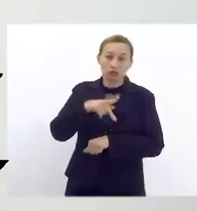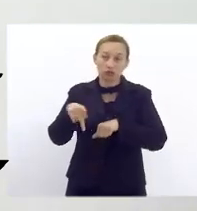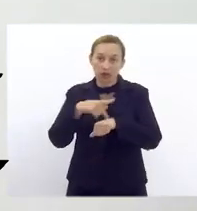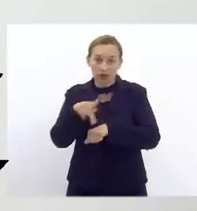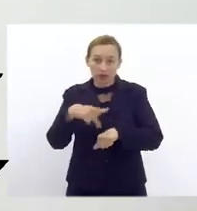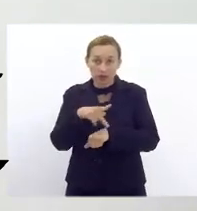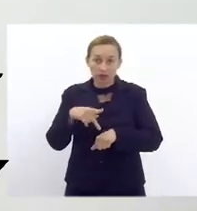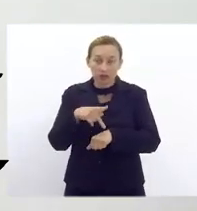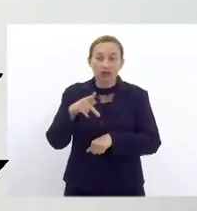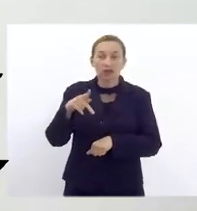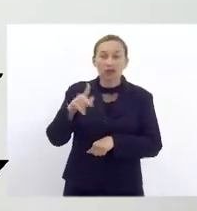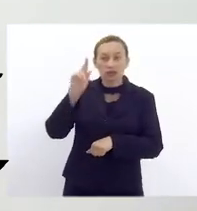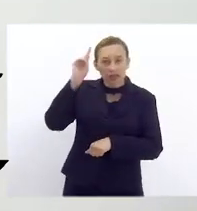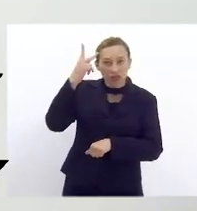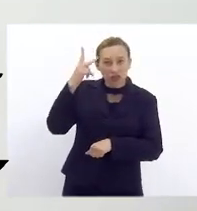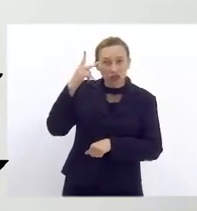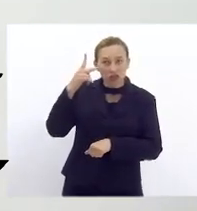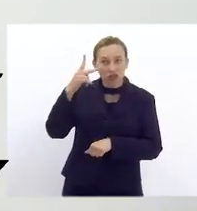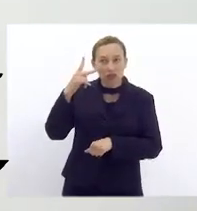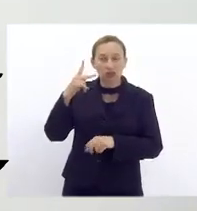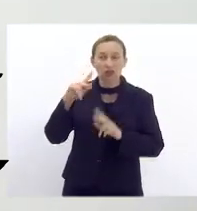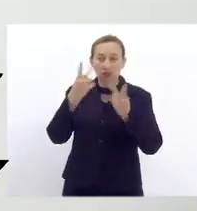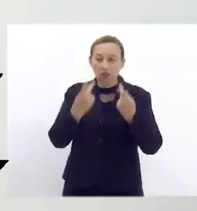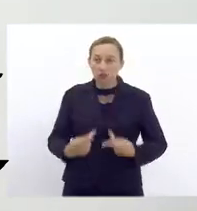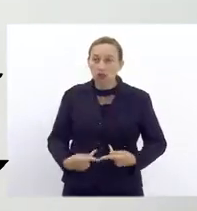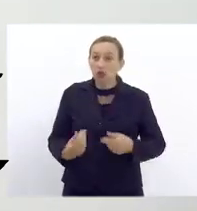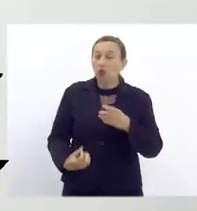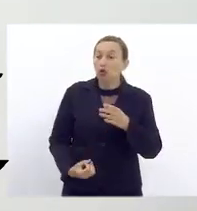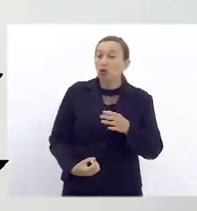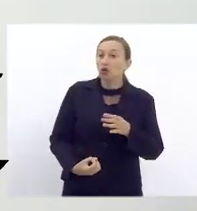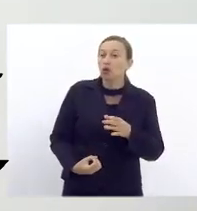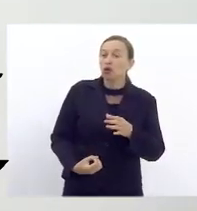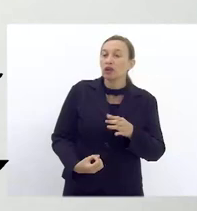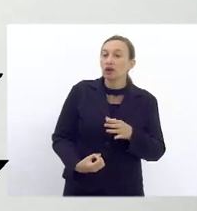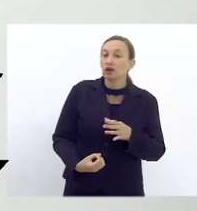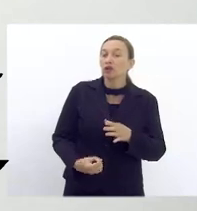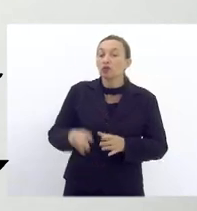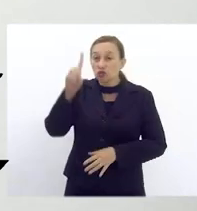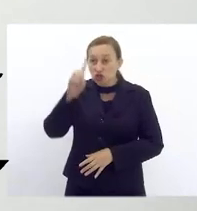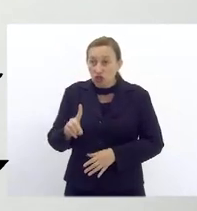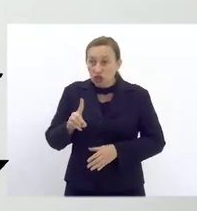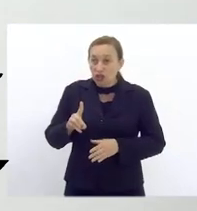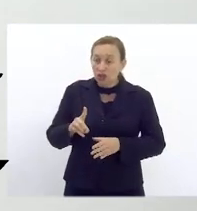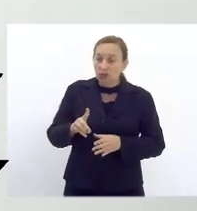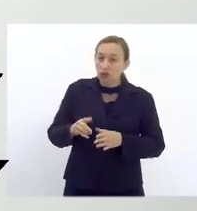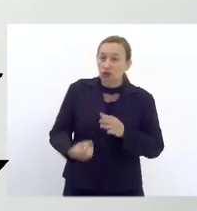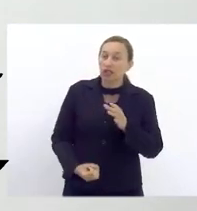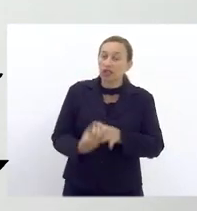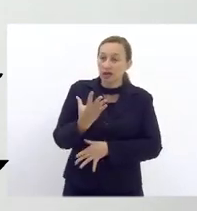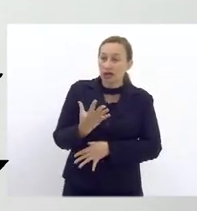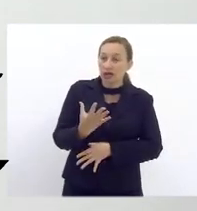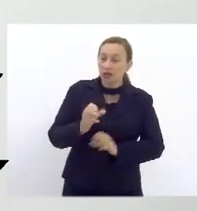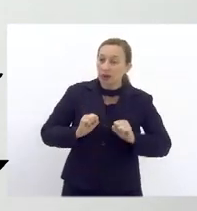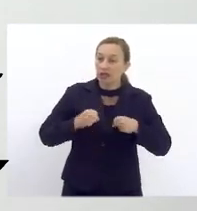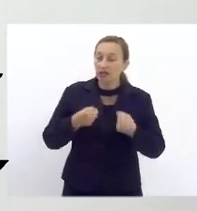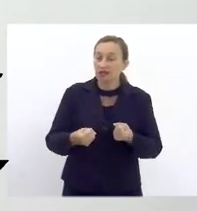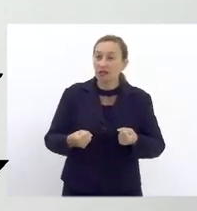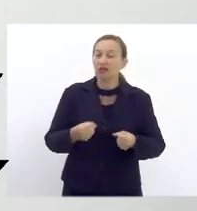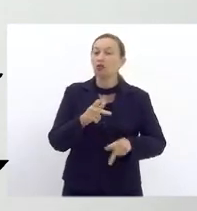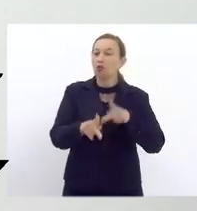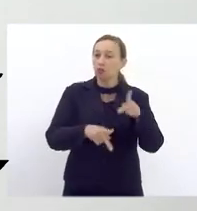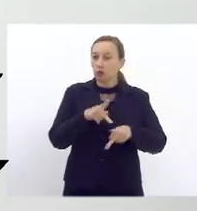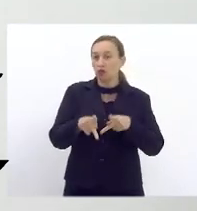na história da humanidade na verdade assim o direito ele nasce para defender a propriedade privada e para defender o cidadão